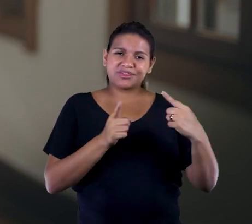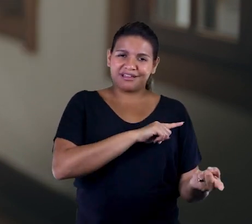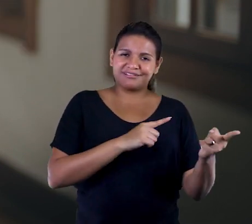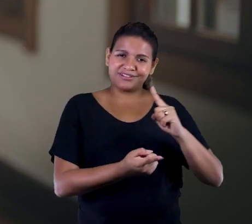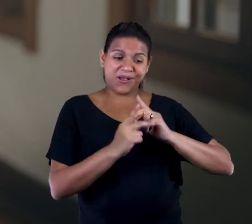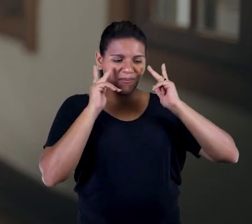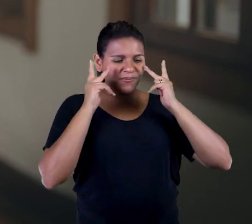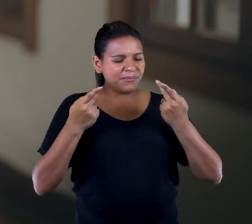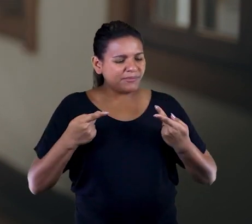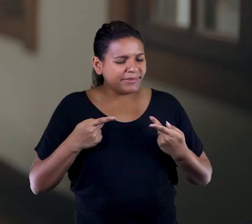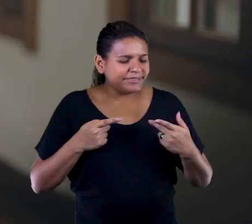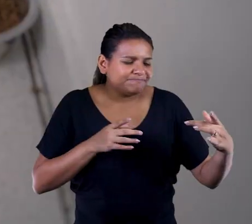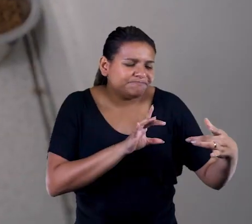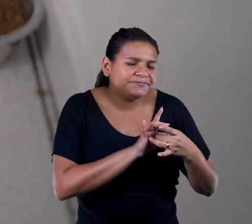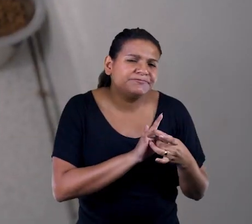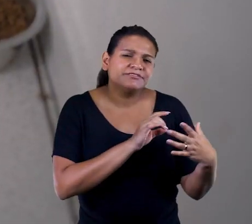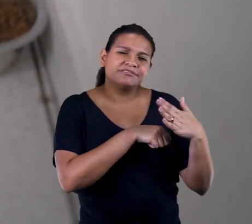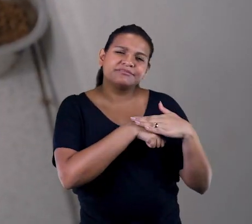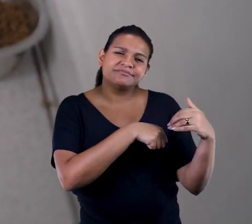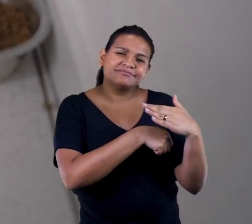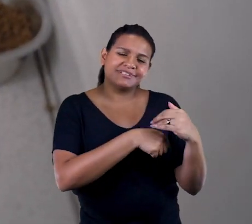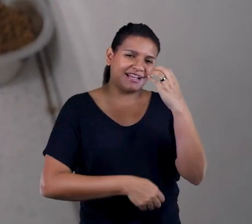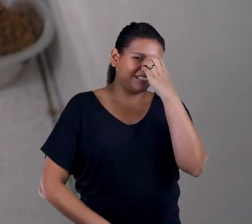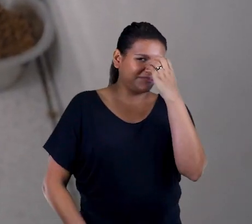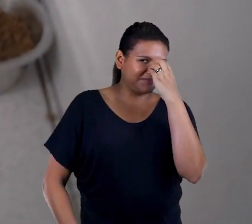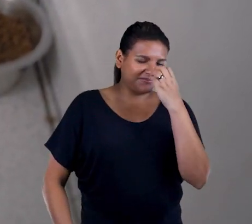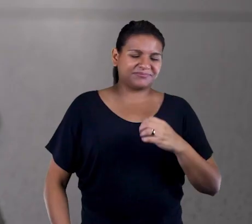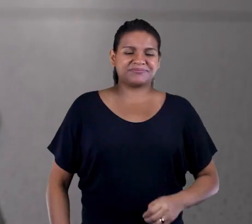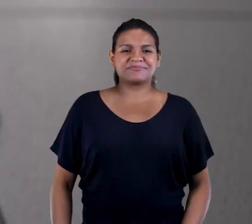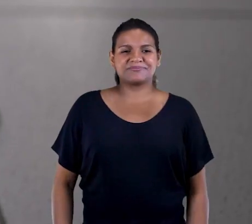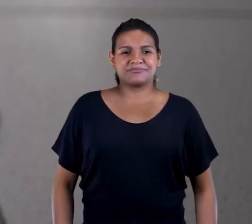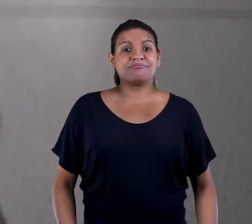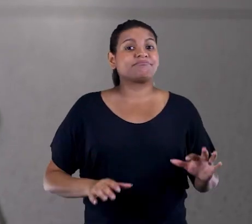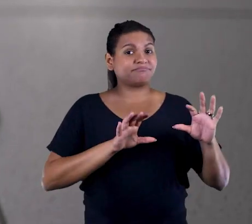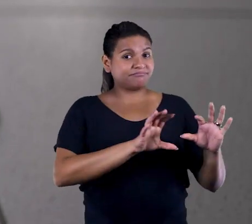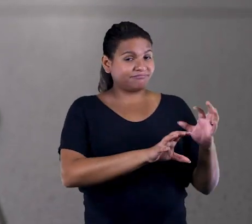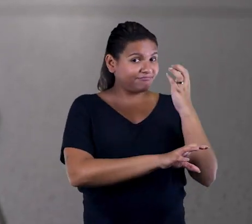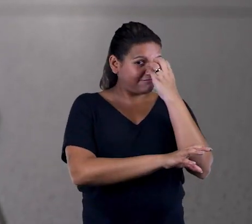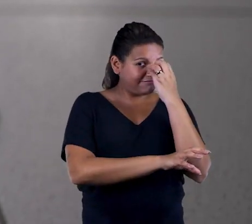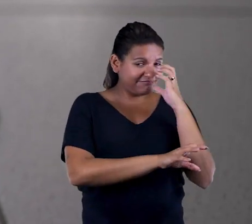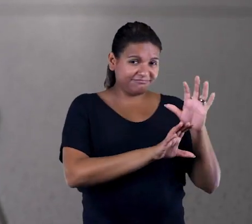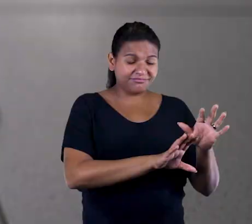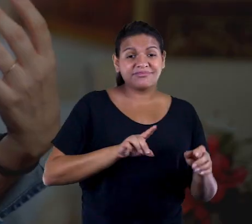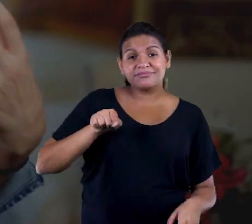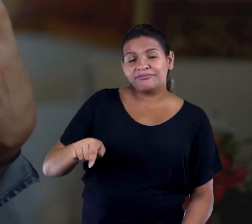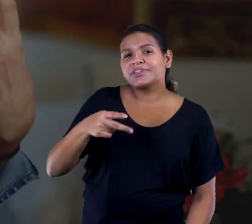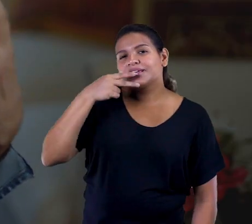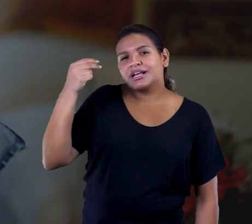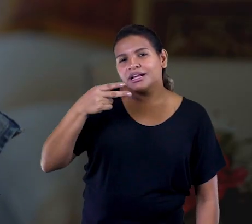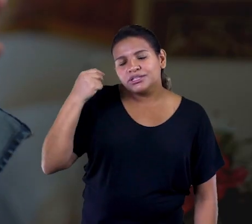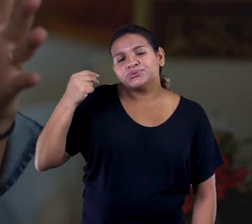ligadas afetivamente aos cães. A domesticação do gato começou um pouquinho depois do início da agricultura. Os